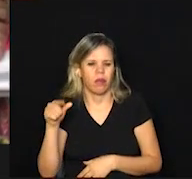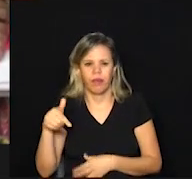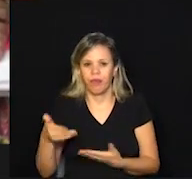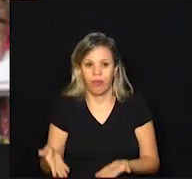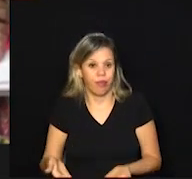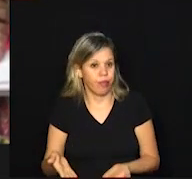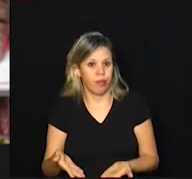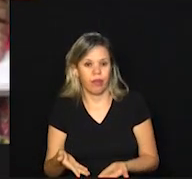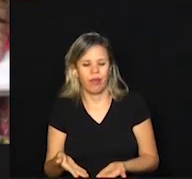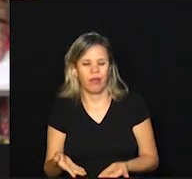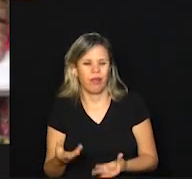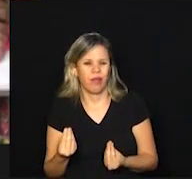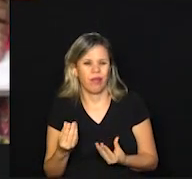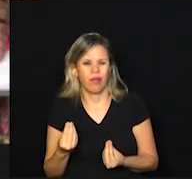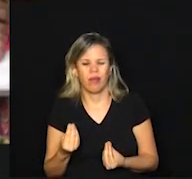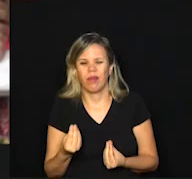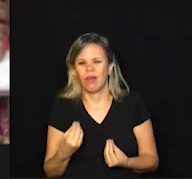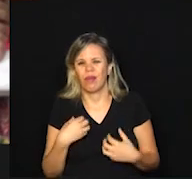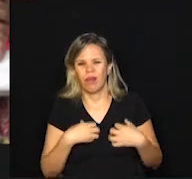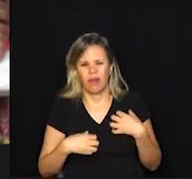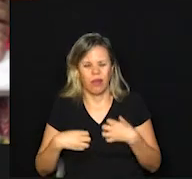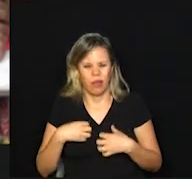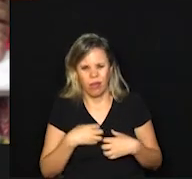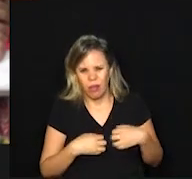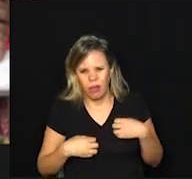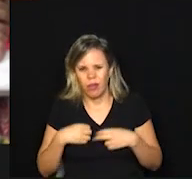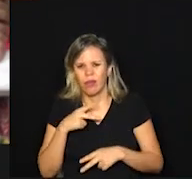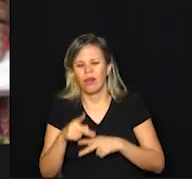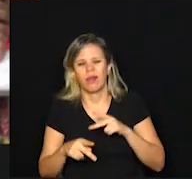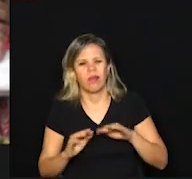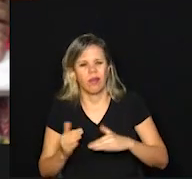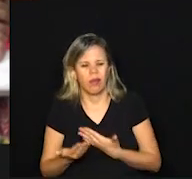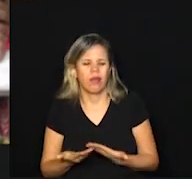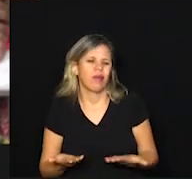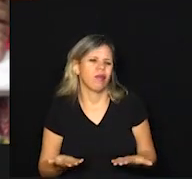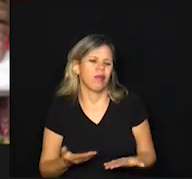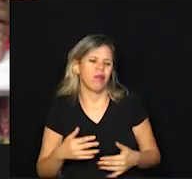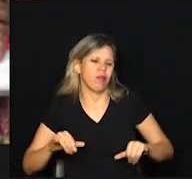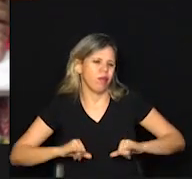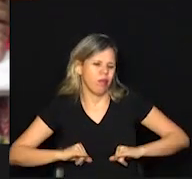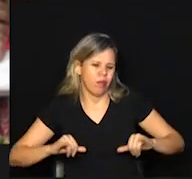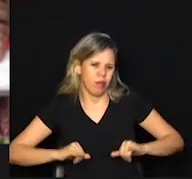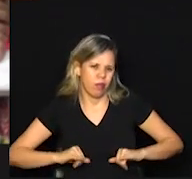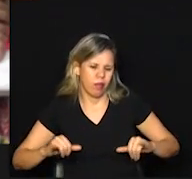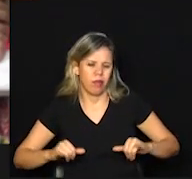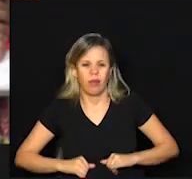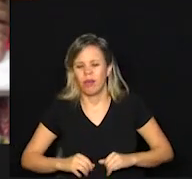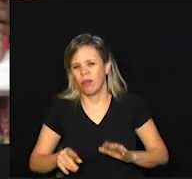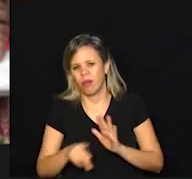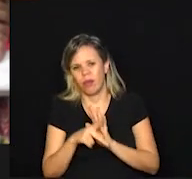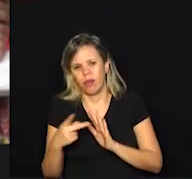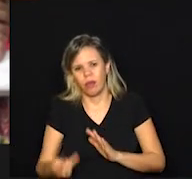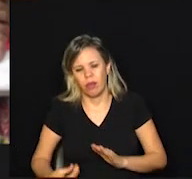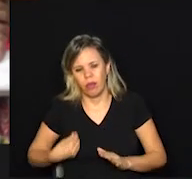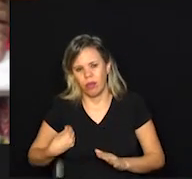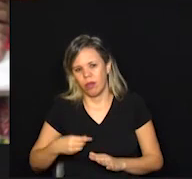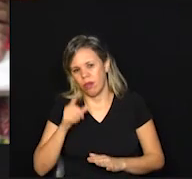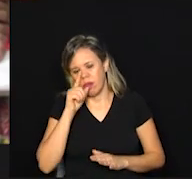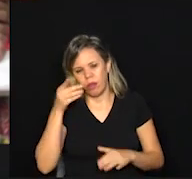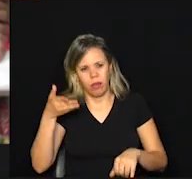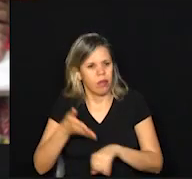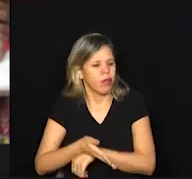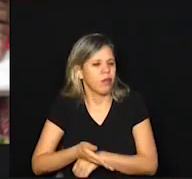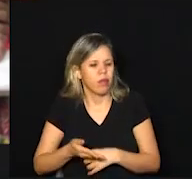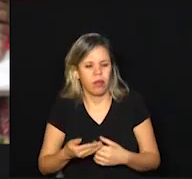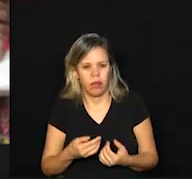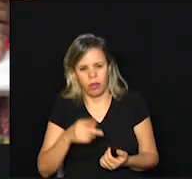daqui é muito desgastante para a comunidade a comunidade de Campo onerável coloca suas o risco